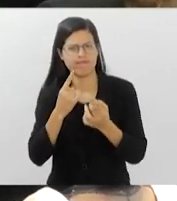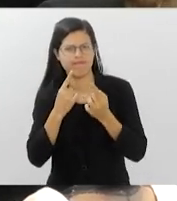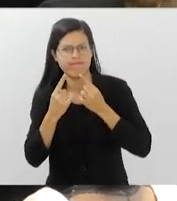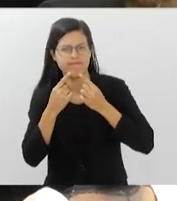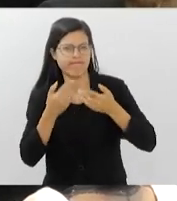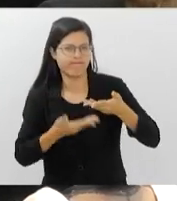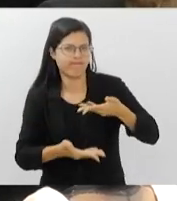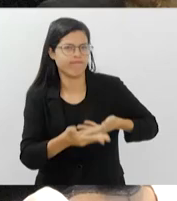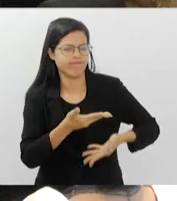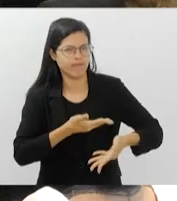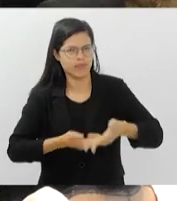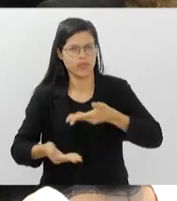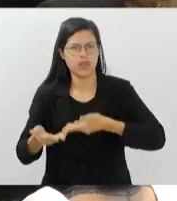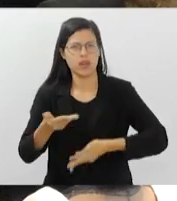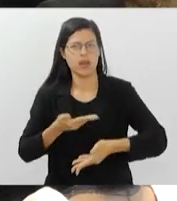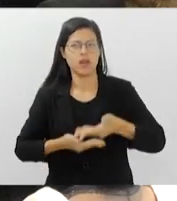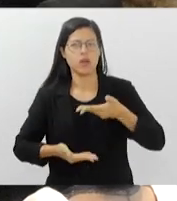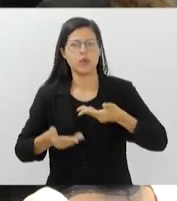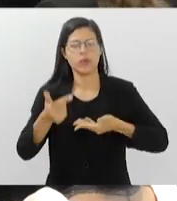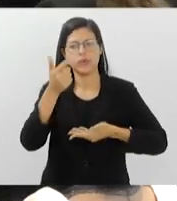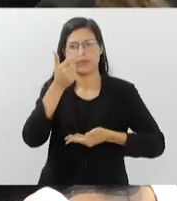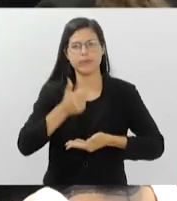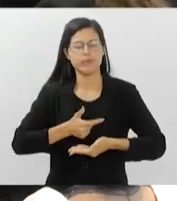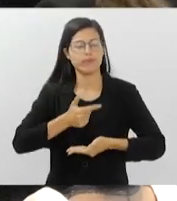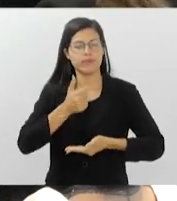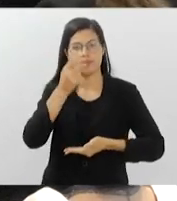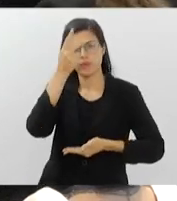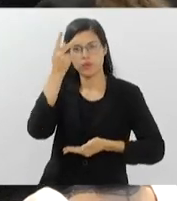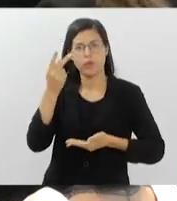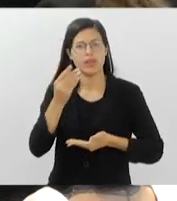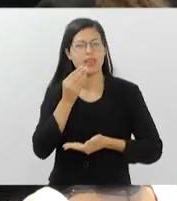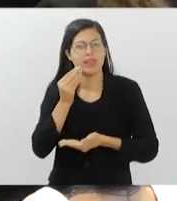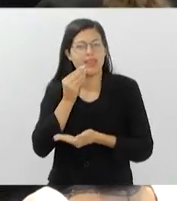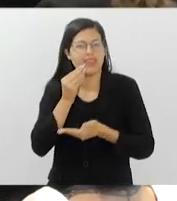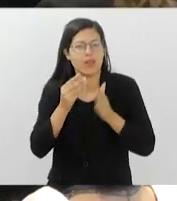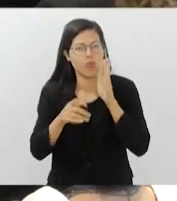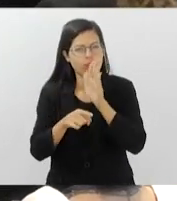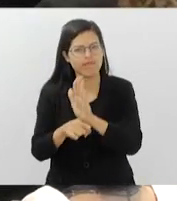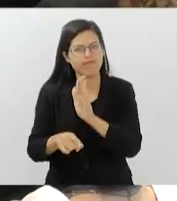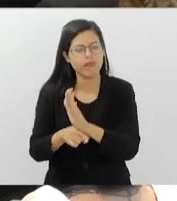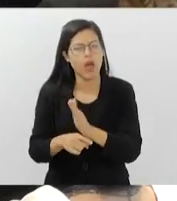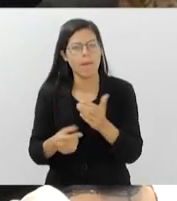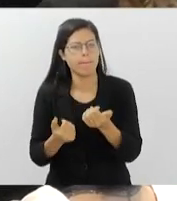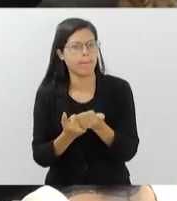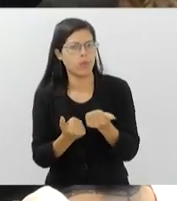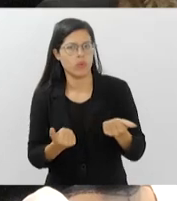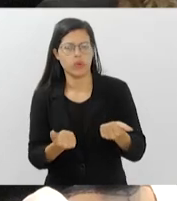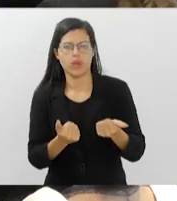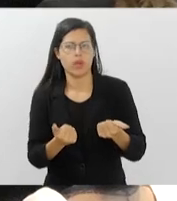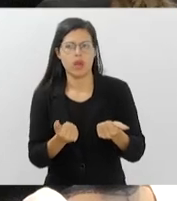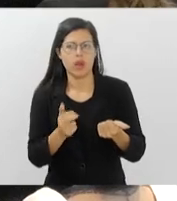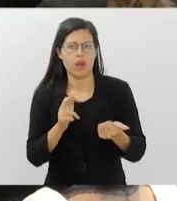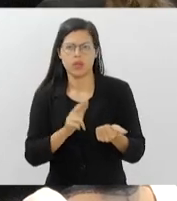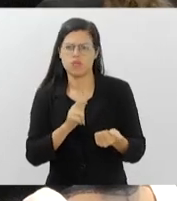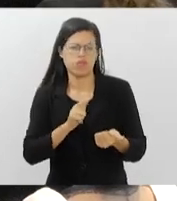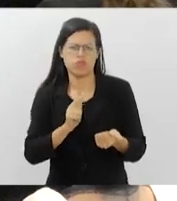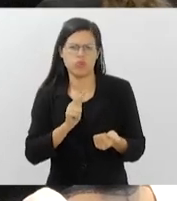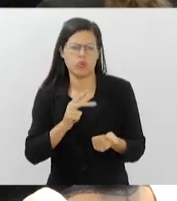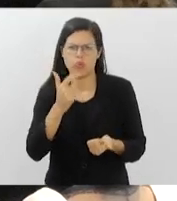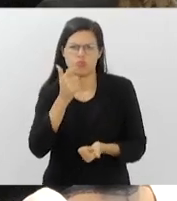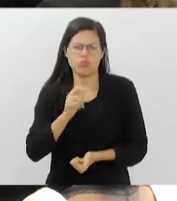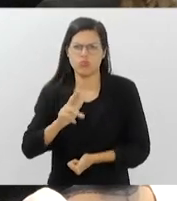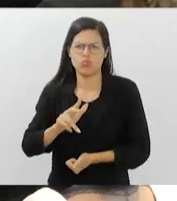sabem que eu sou uma pessoa que tá aqui para construir pontes não faço parte do bloco que diz